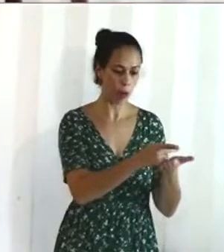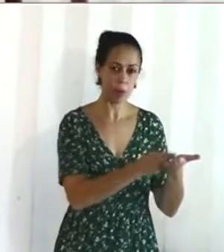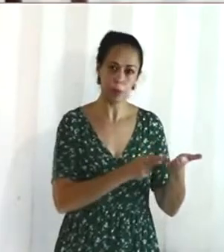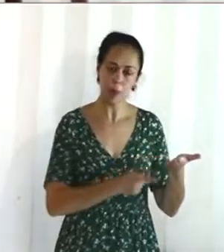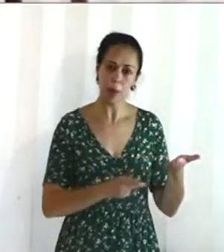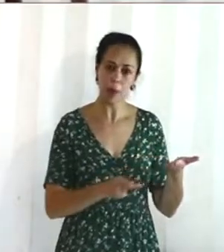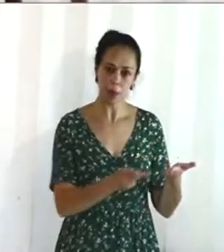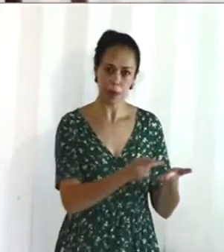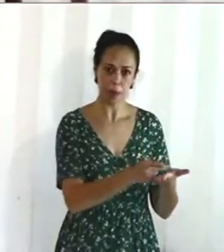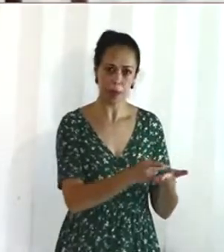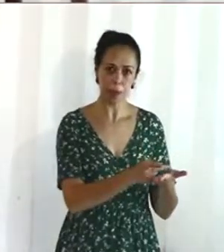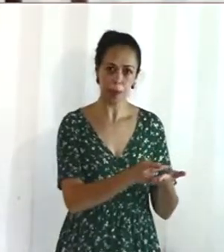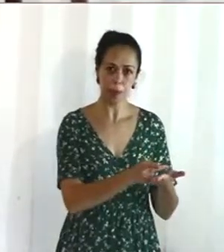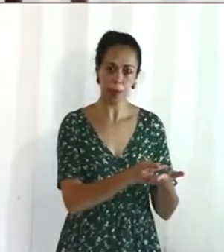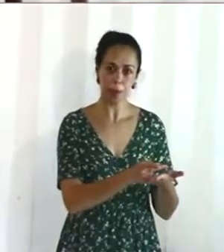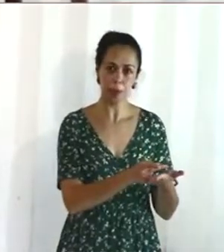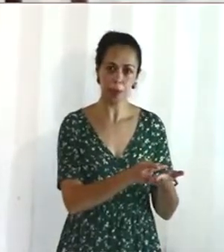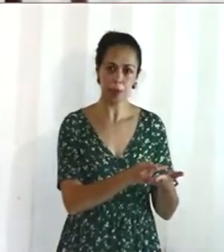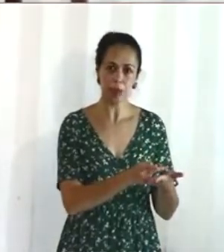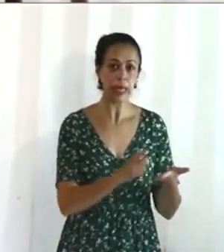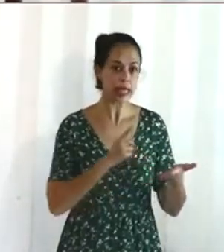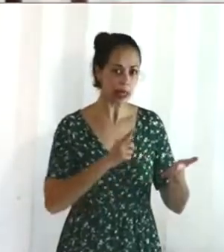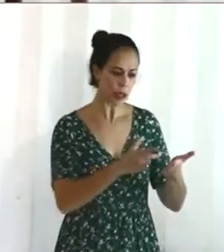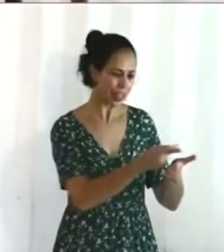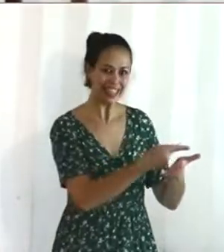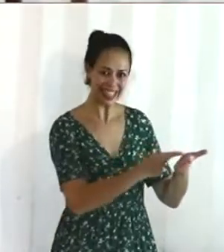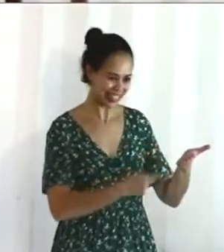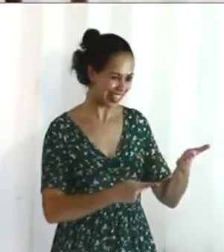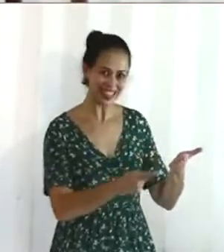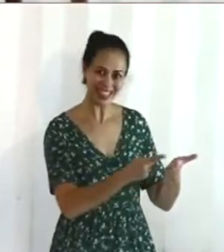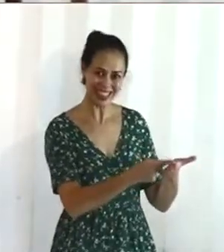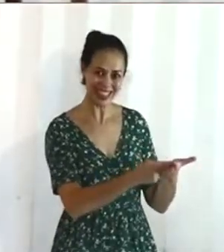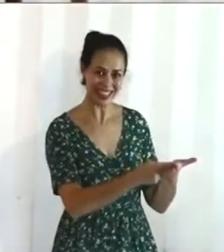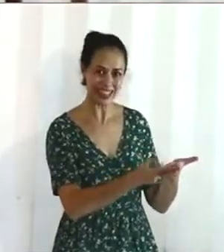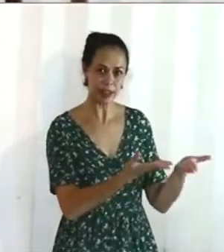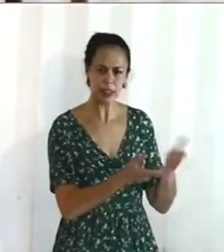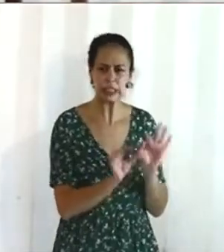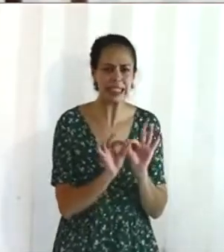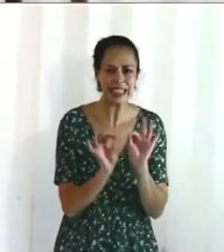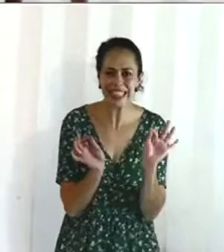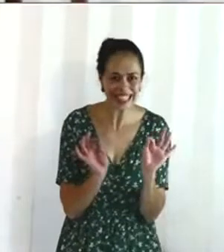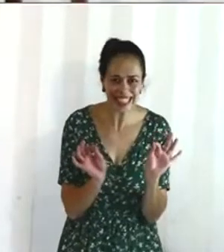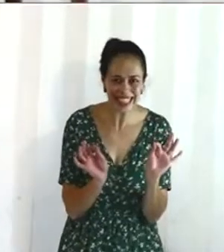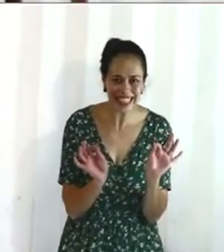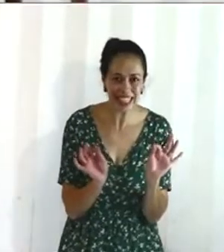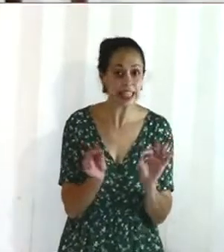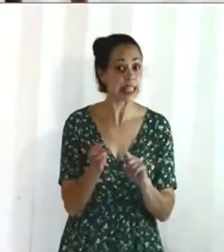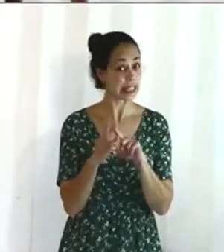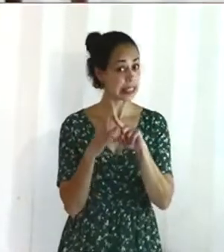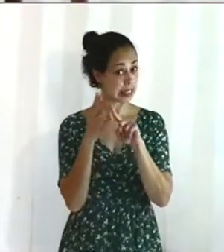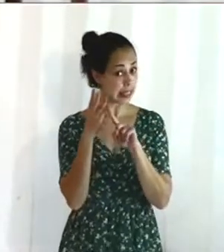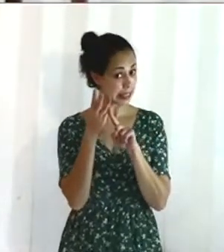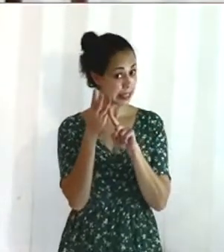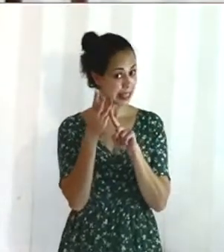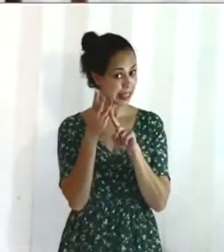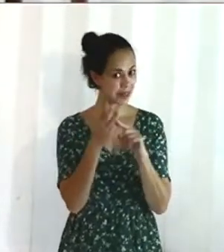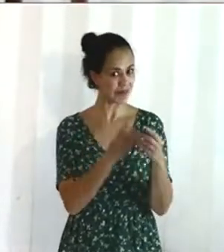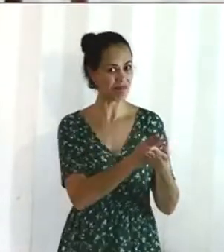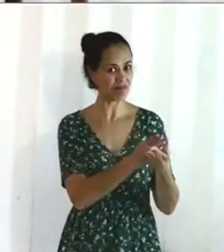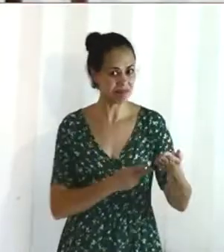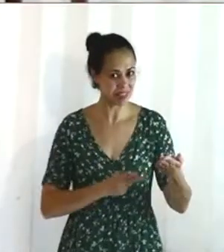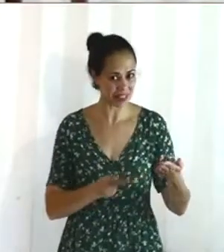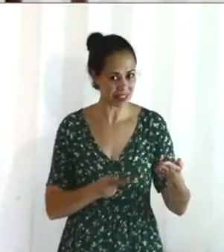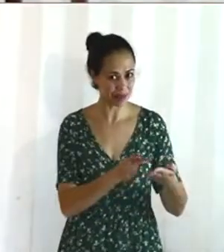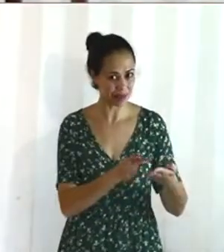nós vamos fazer como desenho hoje é uma coisa muito simples, tá? 3 desenhos que vocês vão fazer. Vão fazer